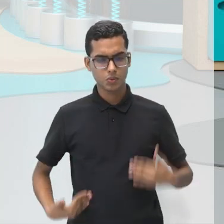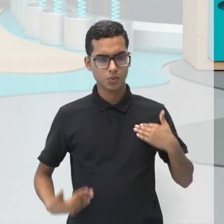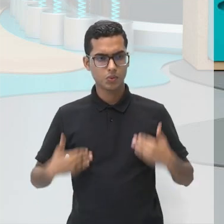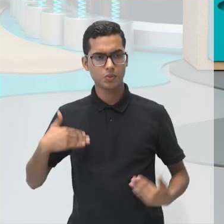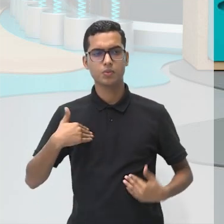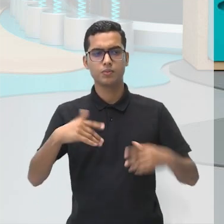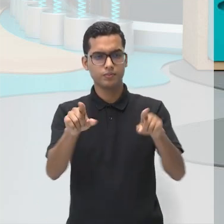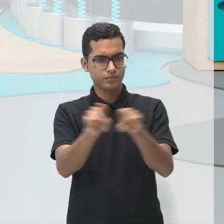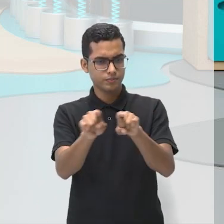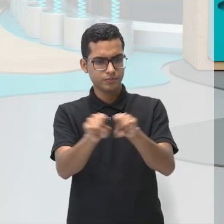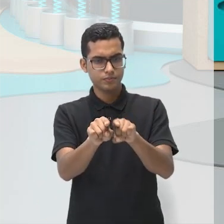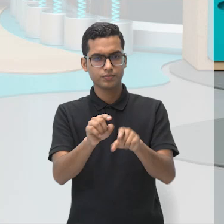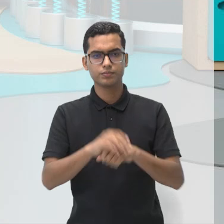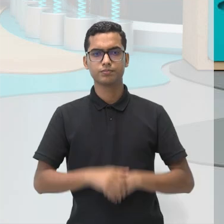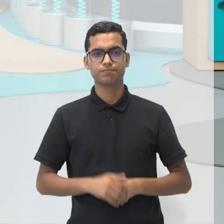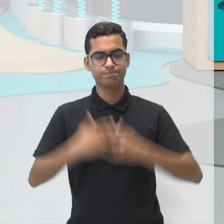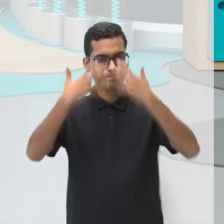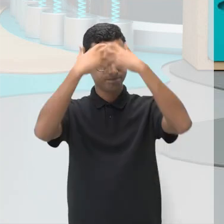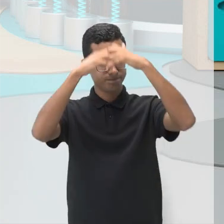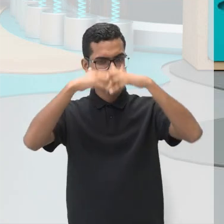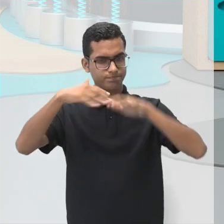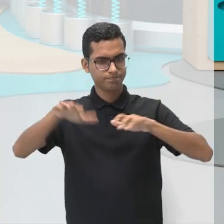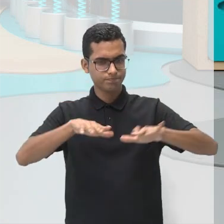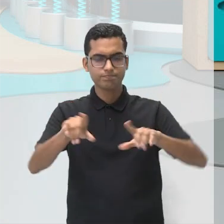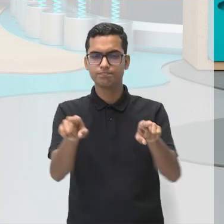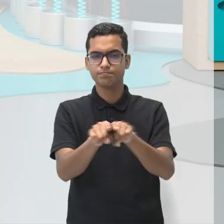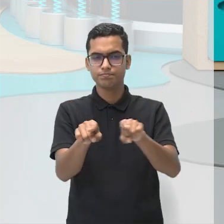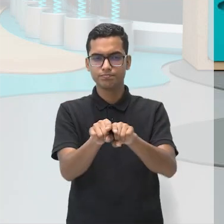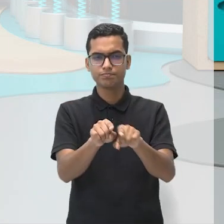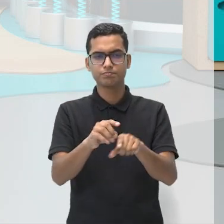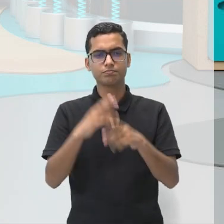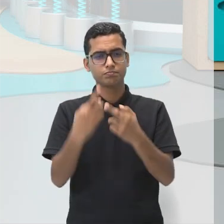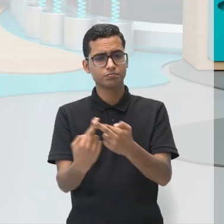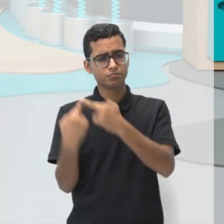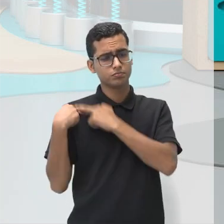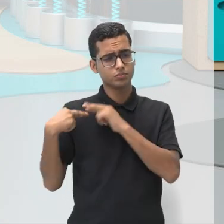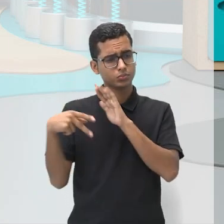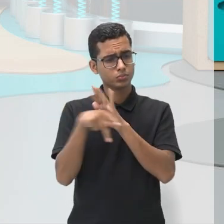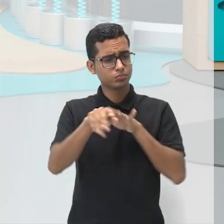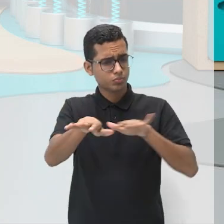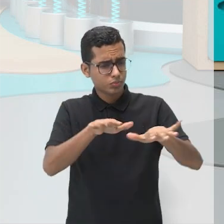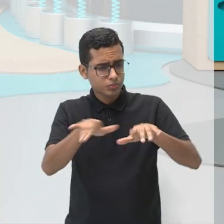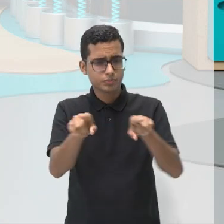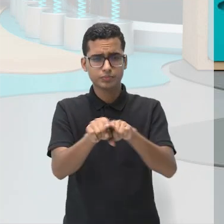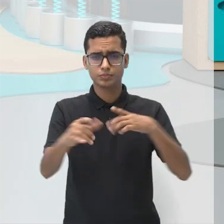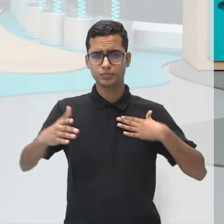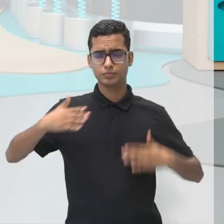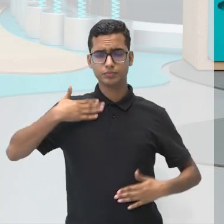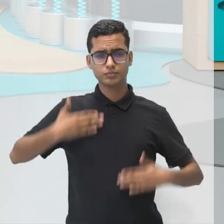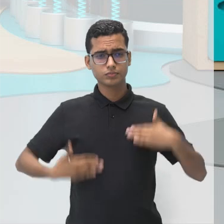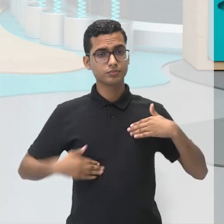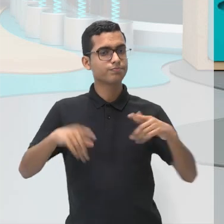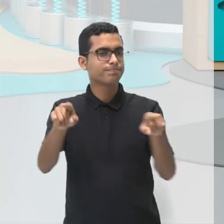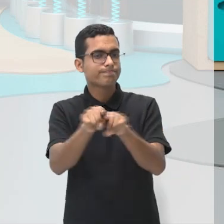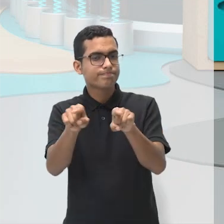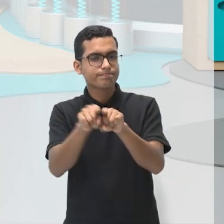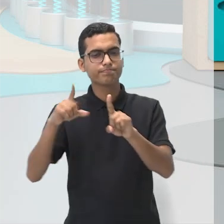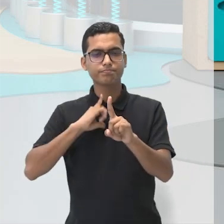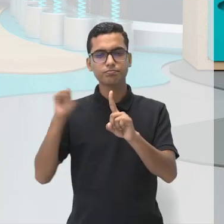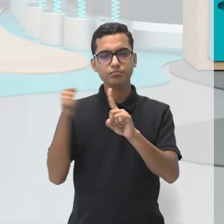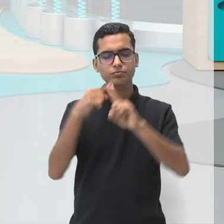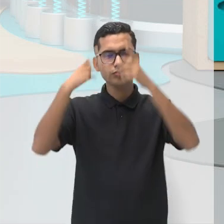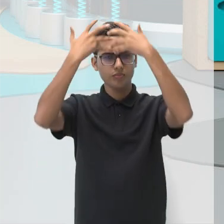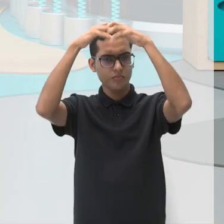texto continua para a gente, olha só, sistema locomotor que é responsável pelo nosso movimento e ela também possui